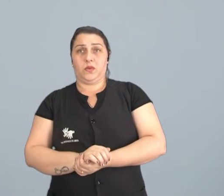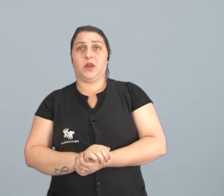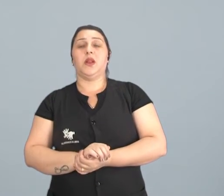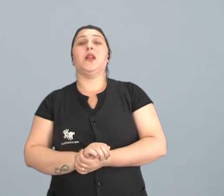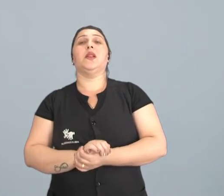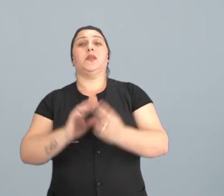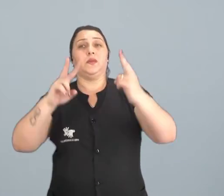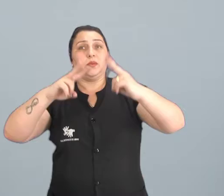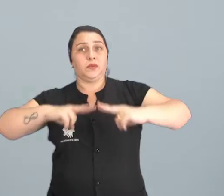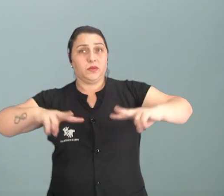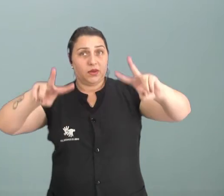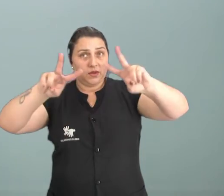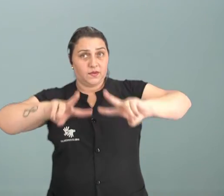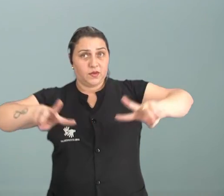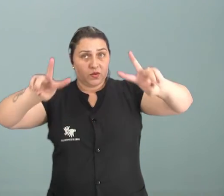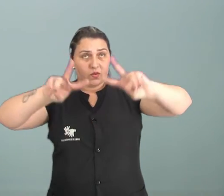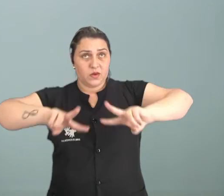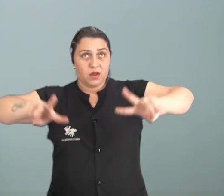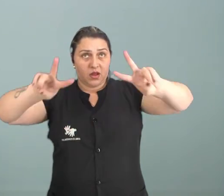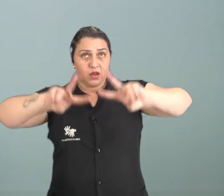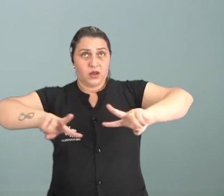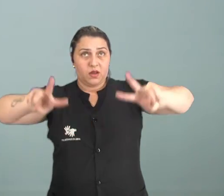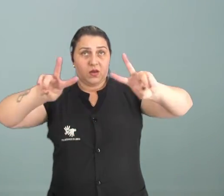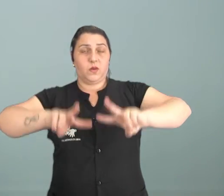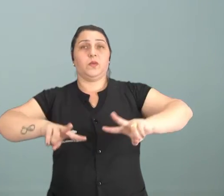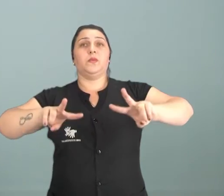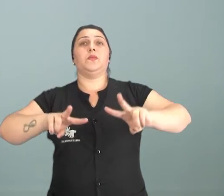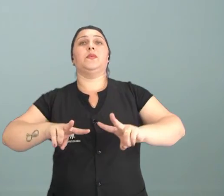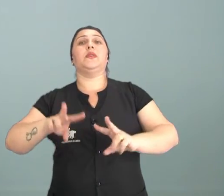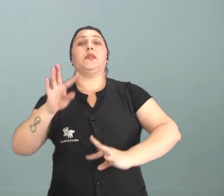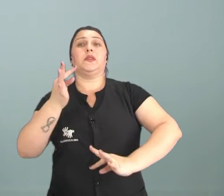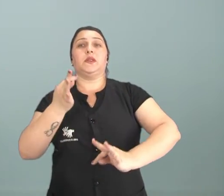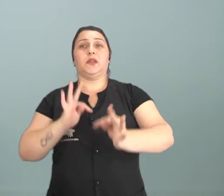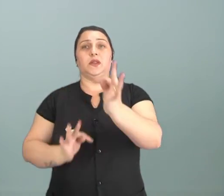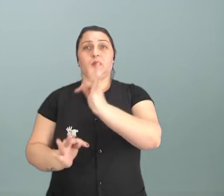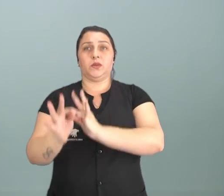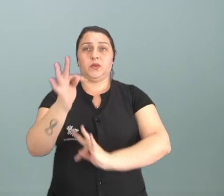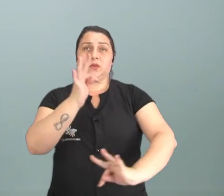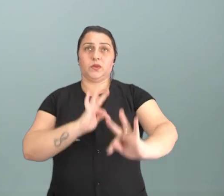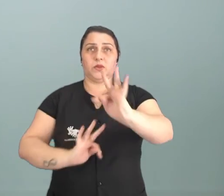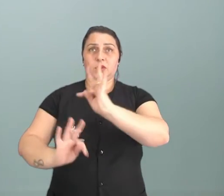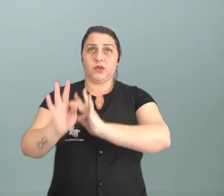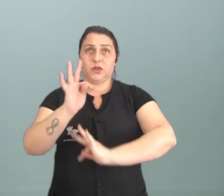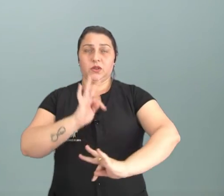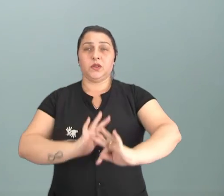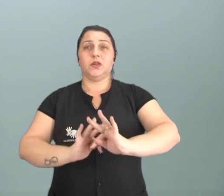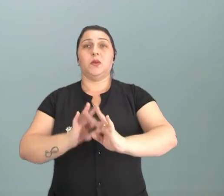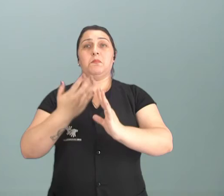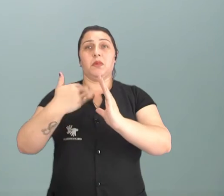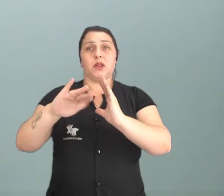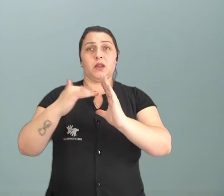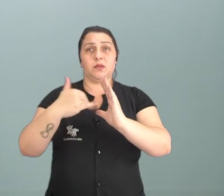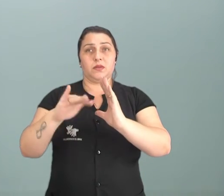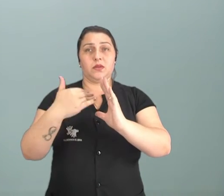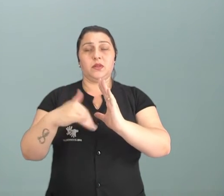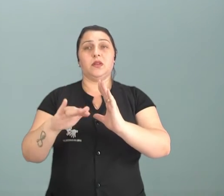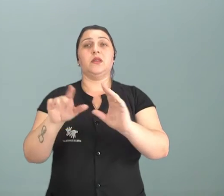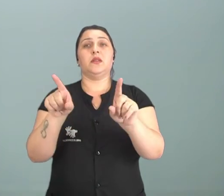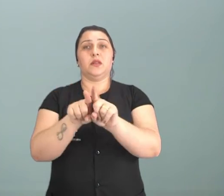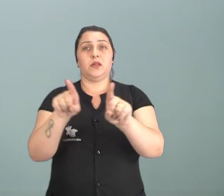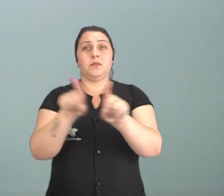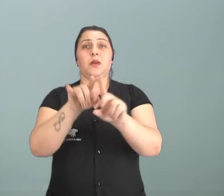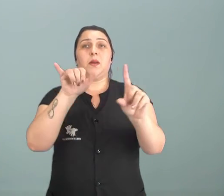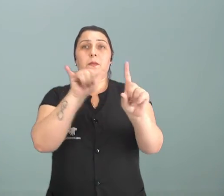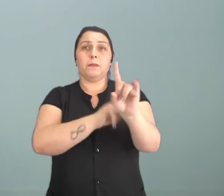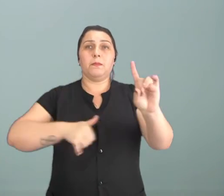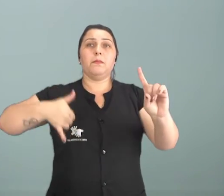internet, é a questão da tecnologia. Eu posso agredir uma pessoa ali, só mandando uma mensagem para ela, é uma forma também de